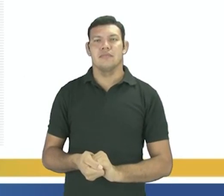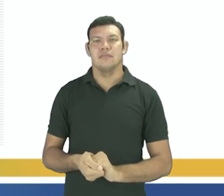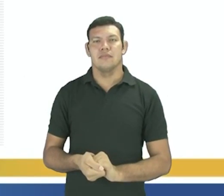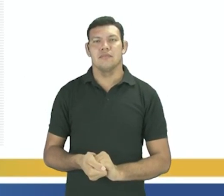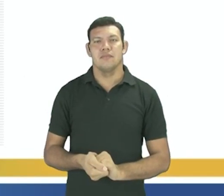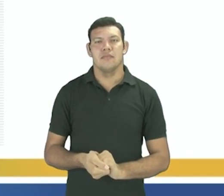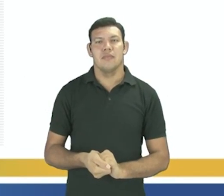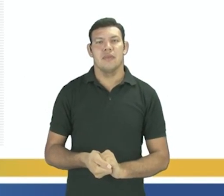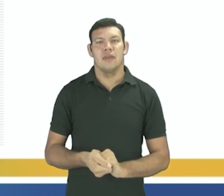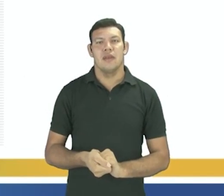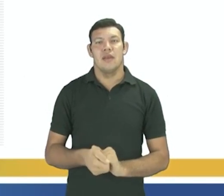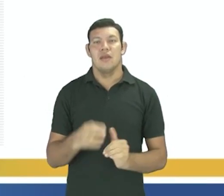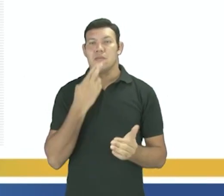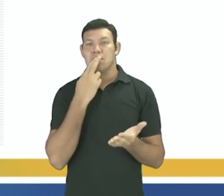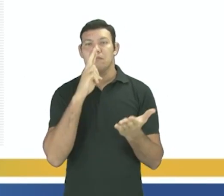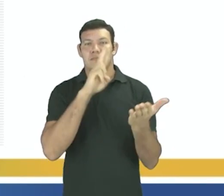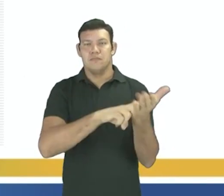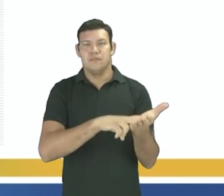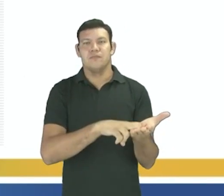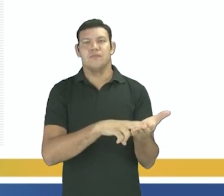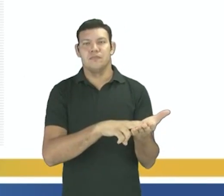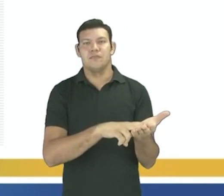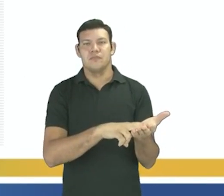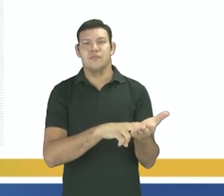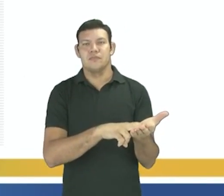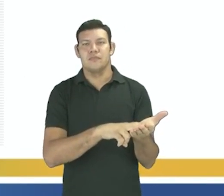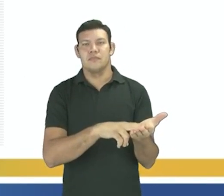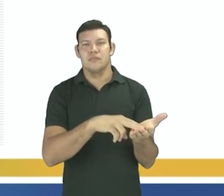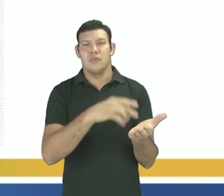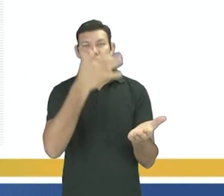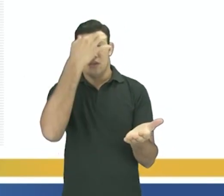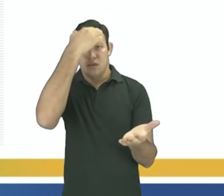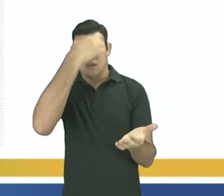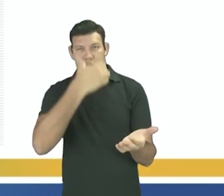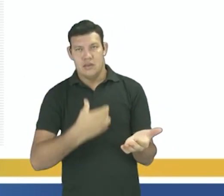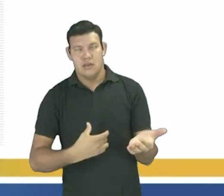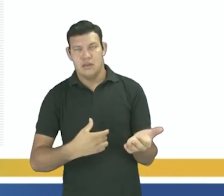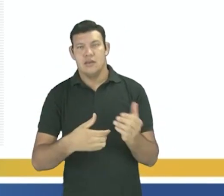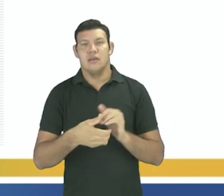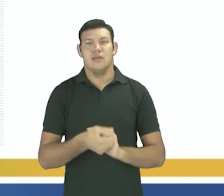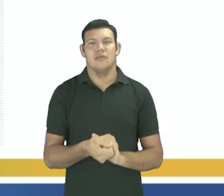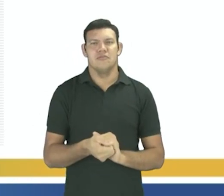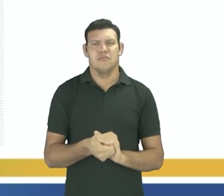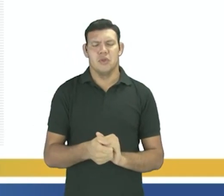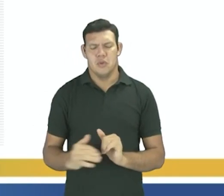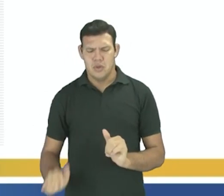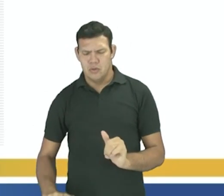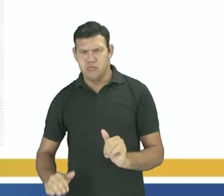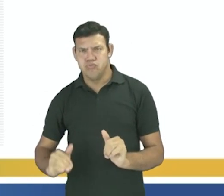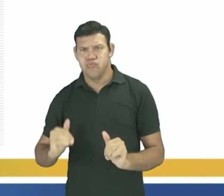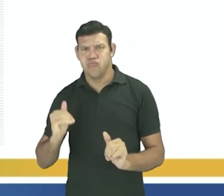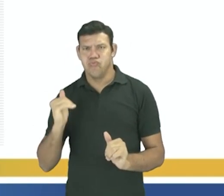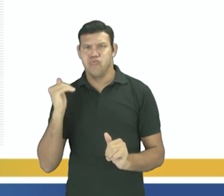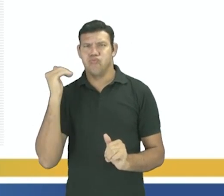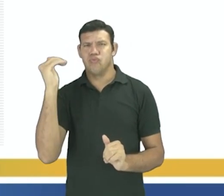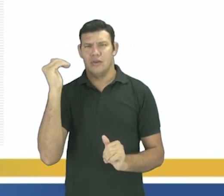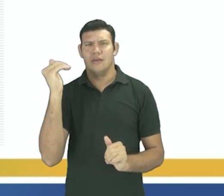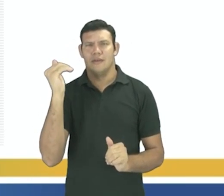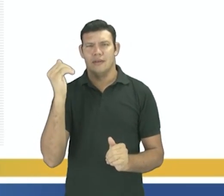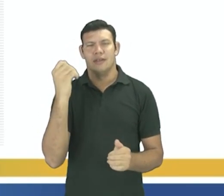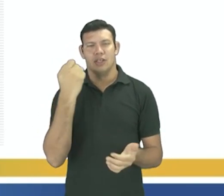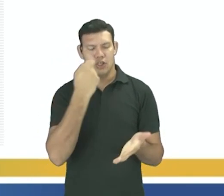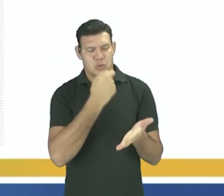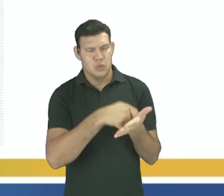a pessoal, que é uma das mais antigas que nós conhecemos e desde pequenos aprendemos a fazer, é aquela que nós mandamos a